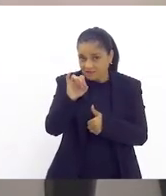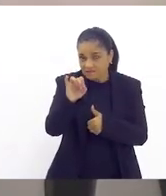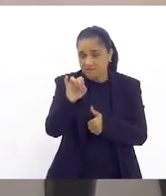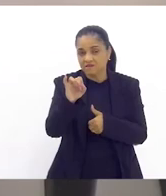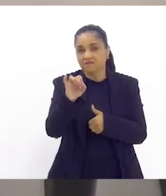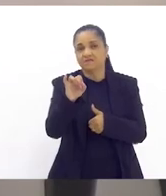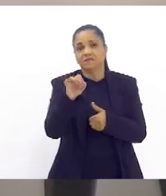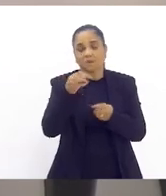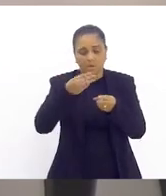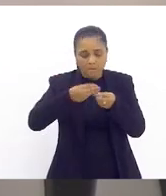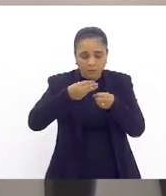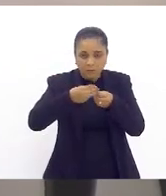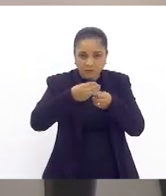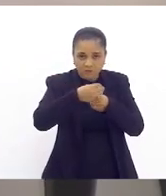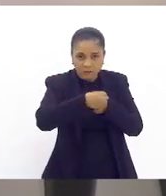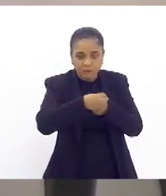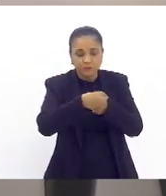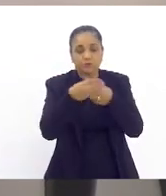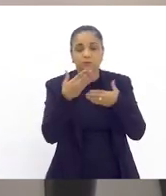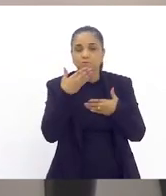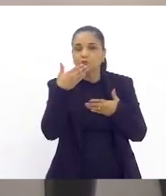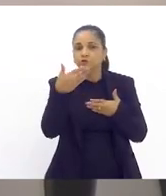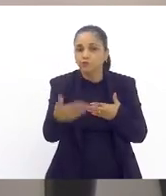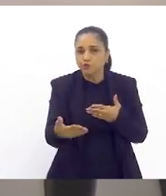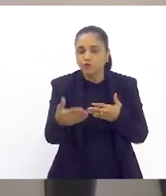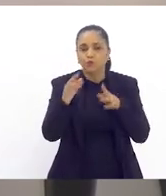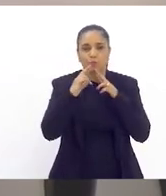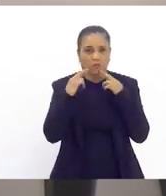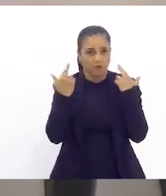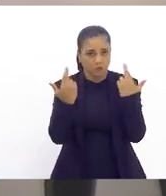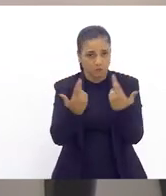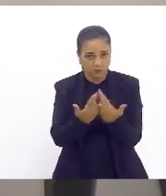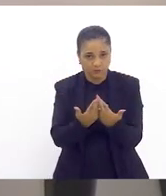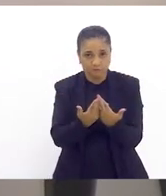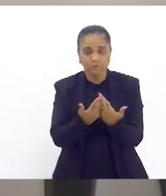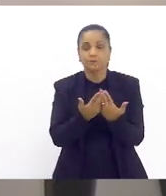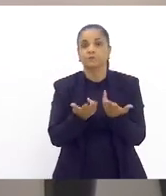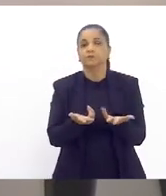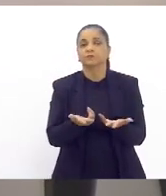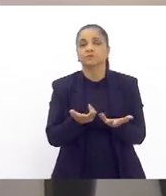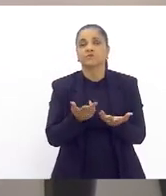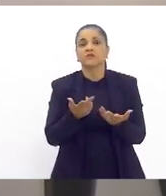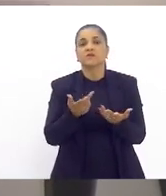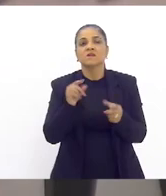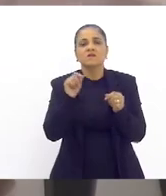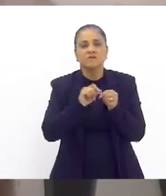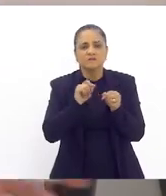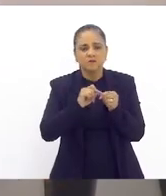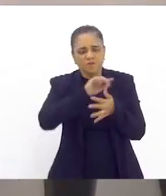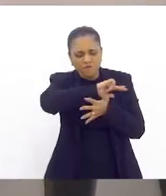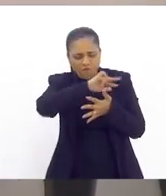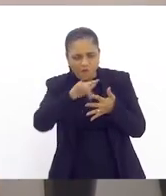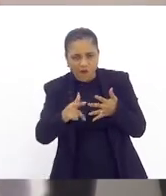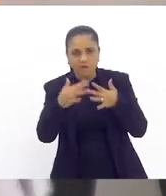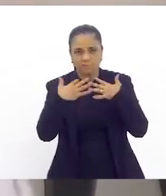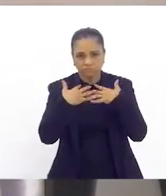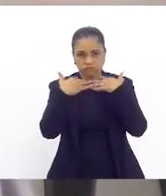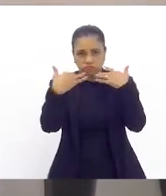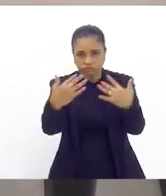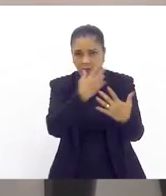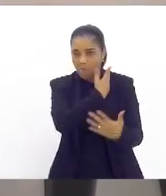onde eles solicitaram as audiências e fizemos aqui várias audiências públicas